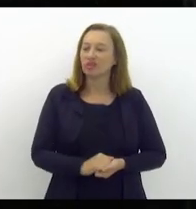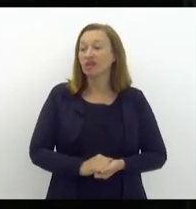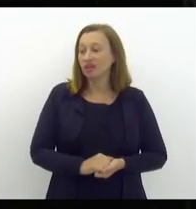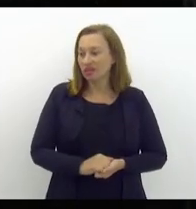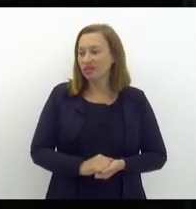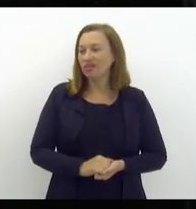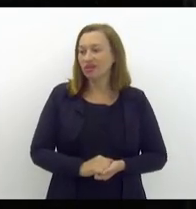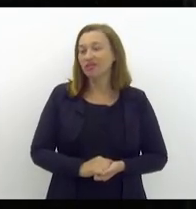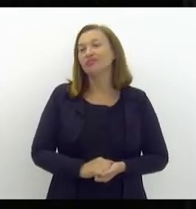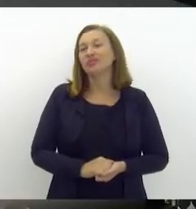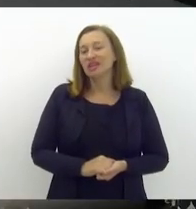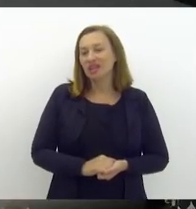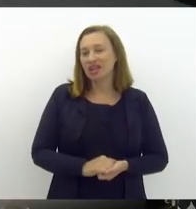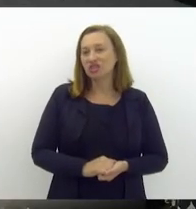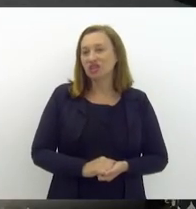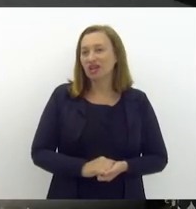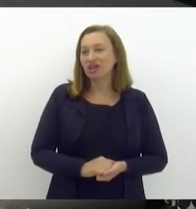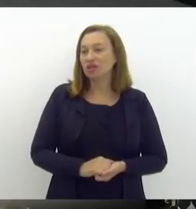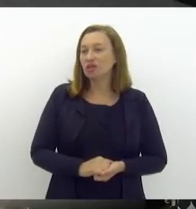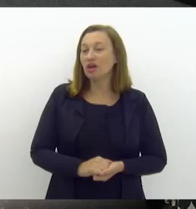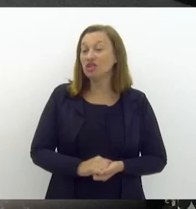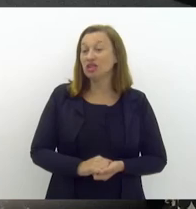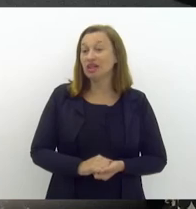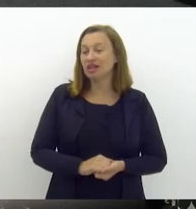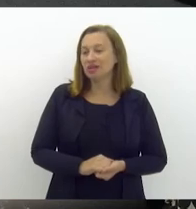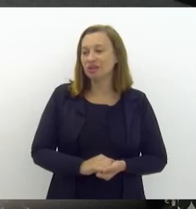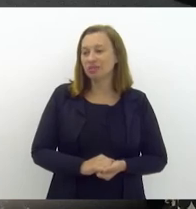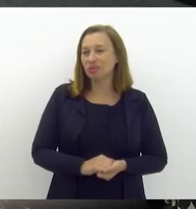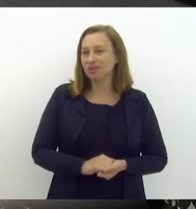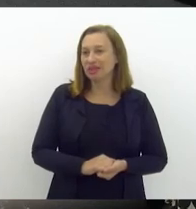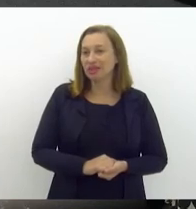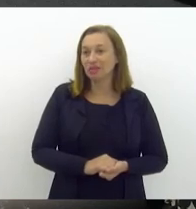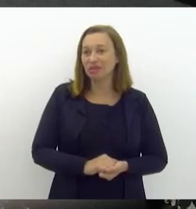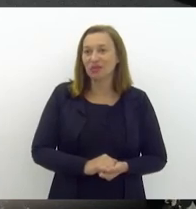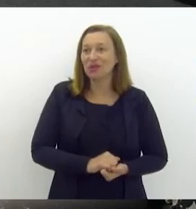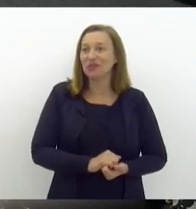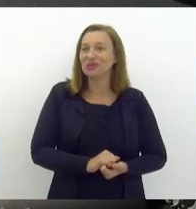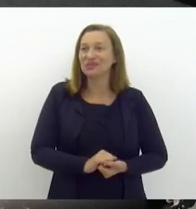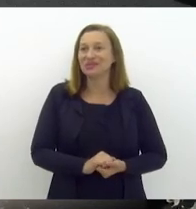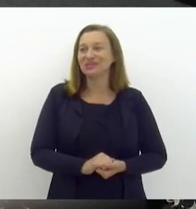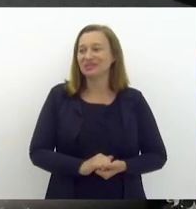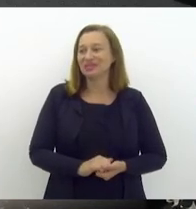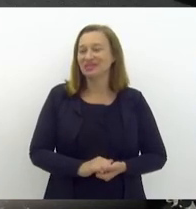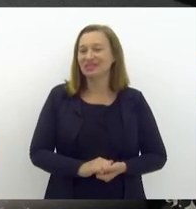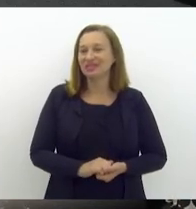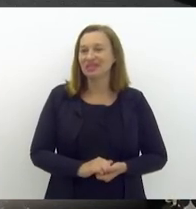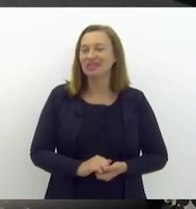uniformes. Próximo inscrito, deputado Carlinho VNH.